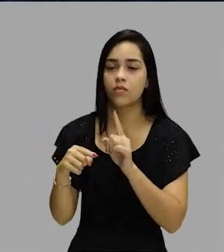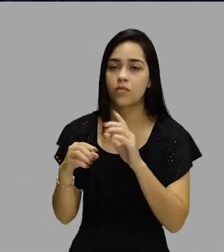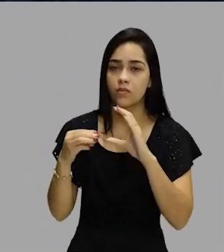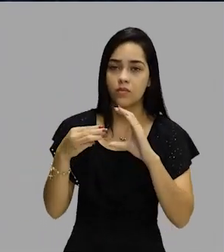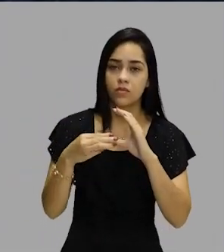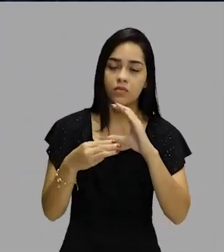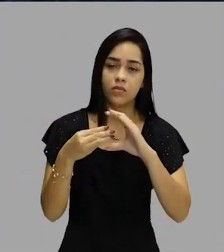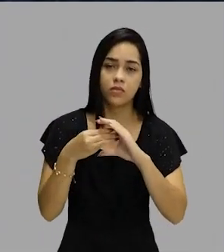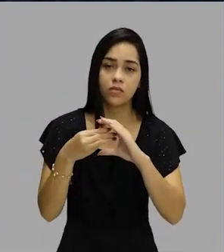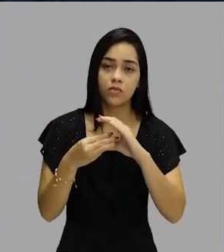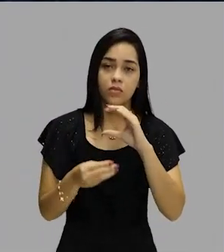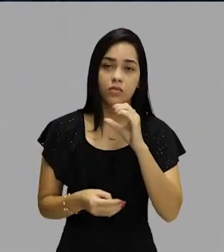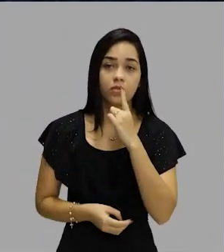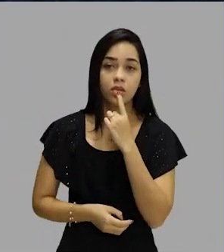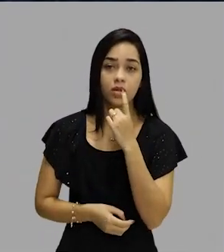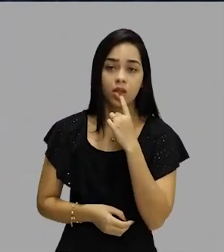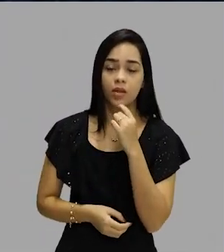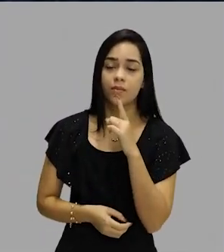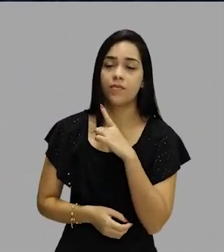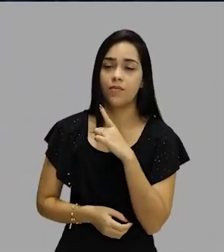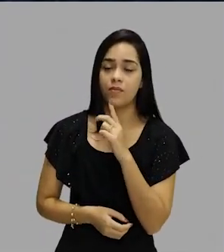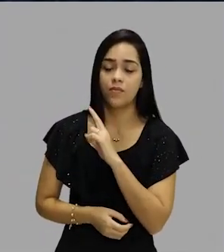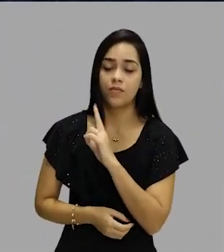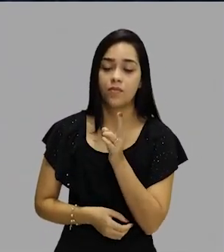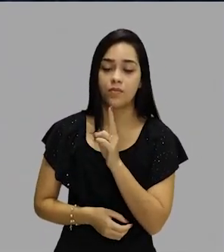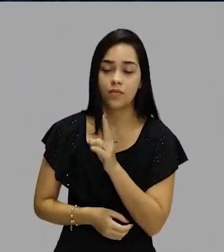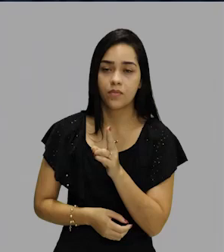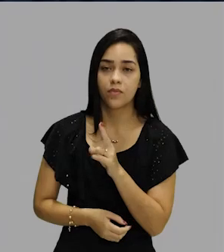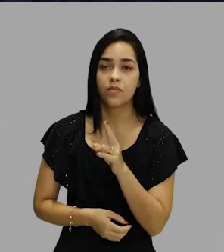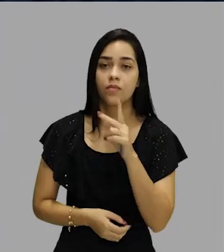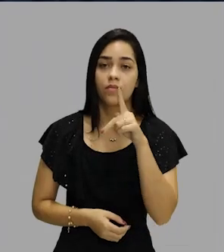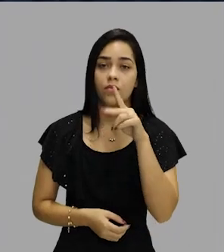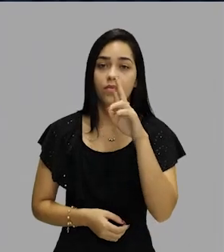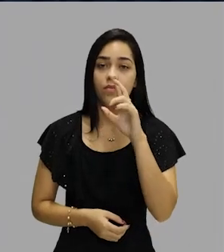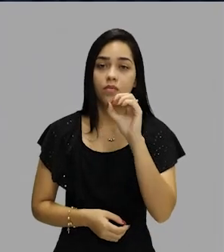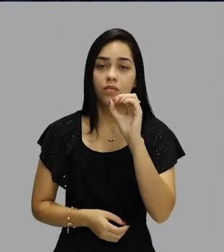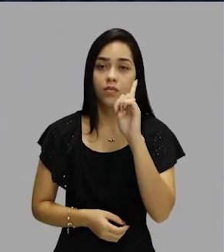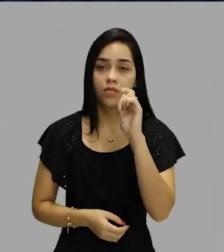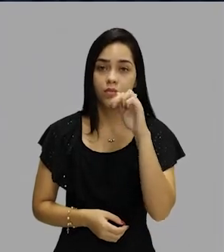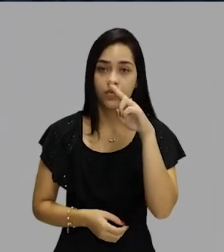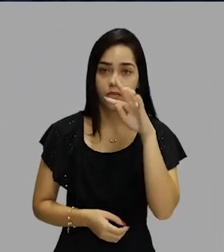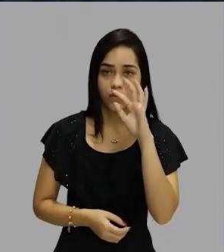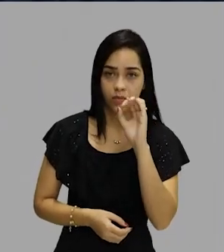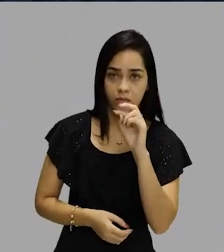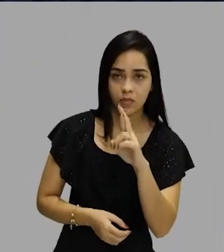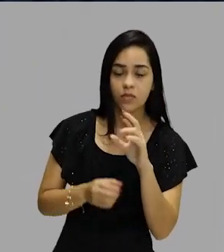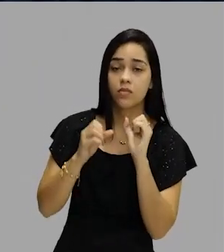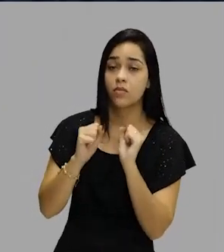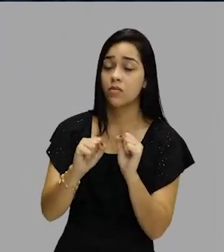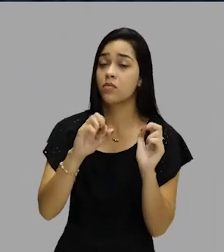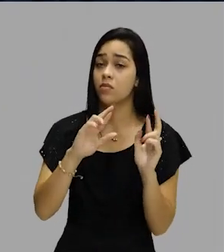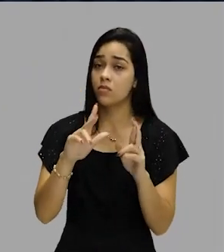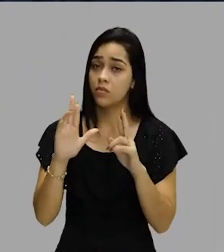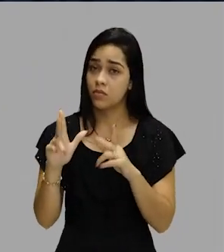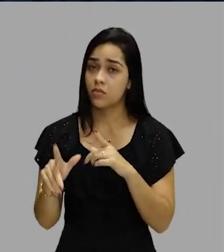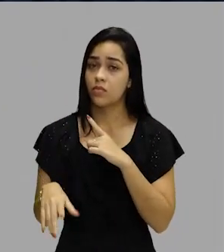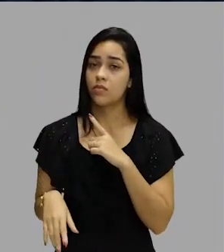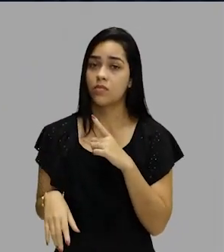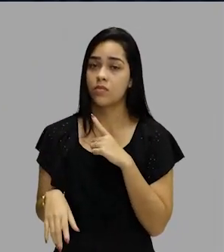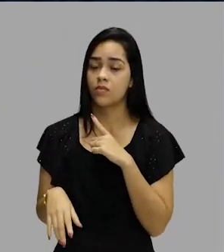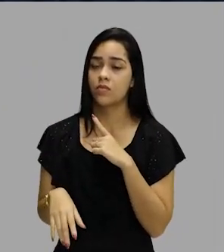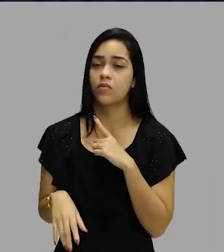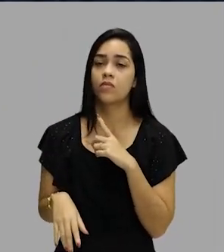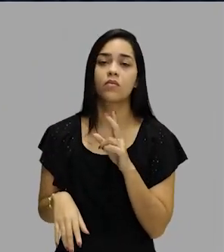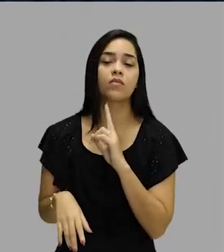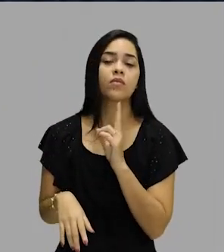células sanguíneas. Aí, nesse caso, é a célula, é o progenitor mieloide. Aí ele consegue se diferenciar nessa célula aqui,